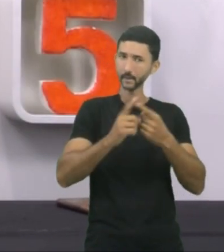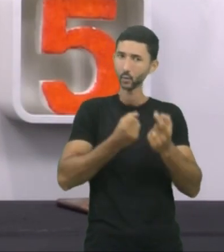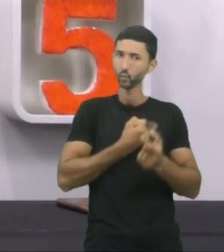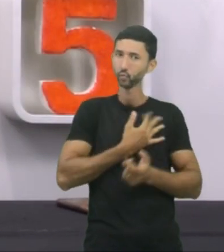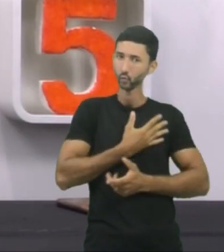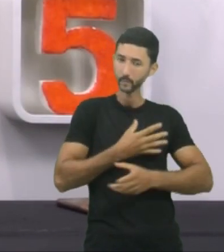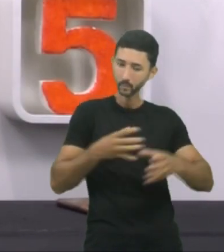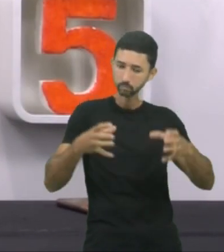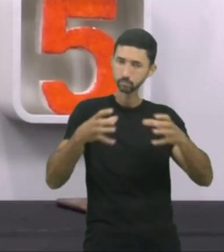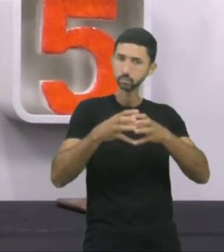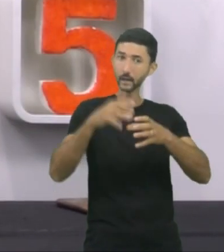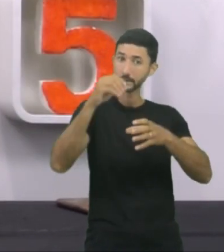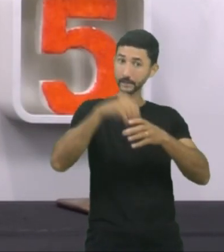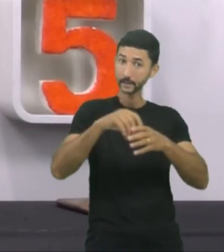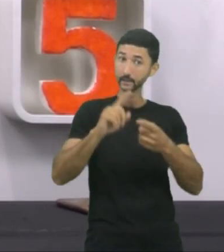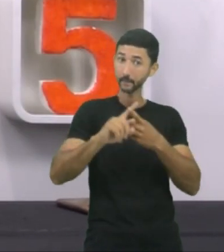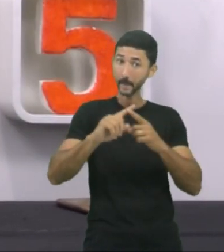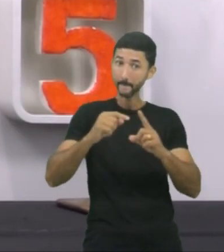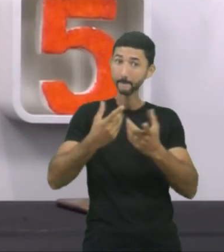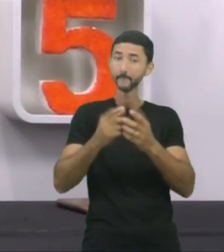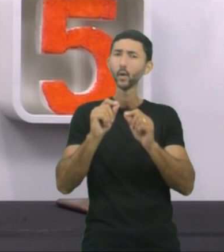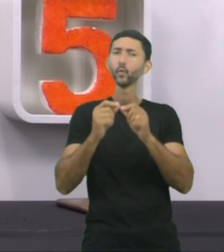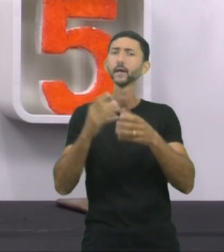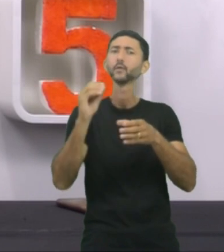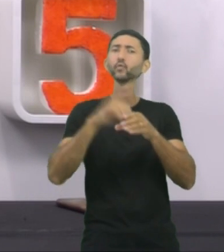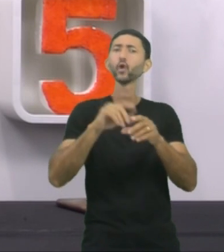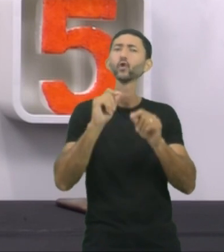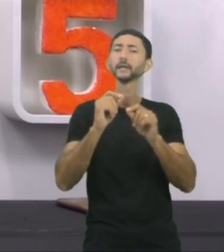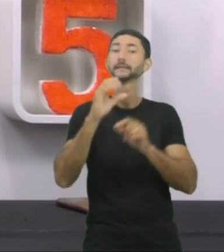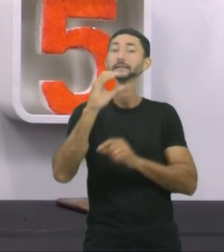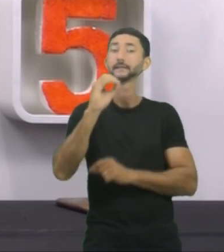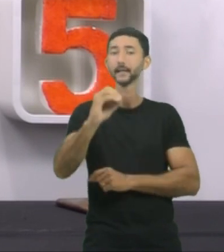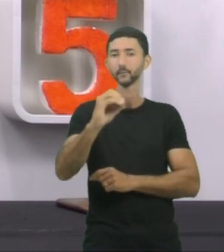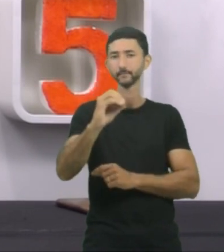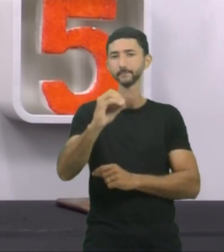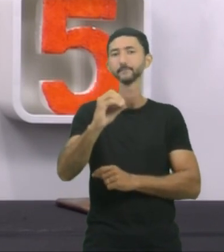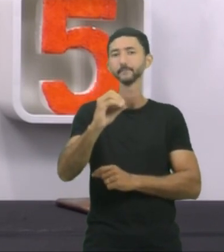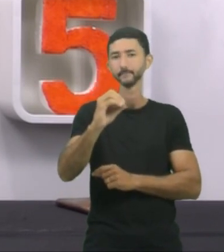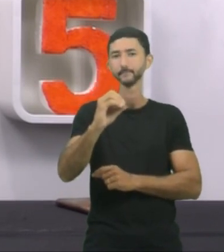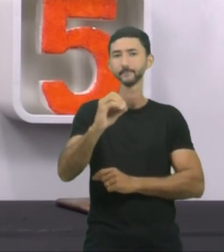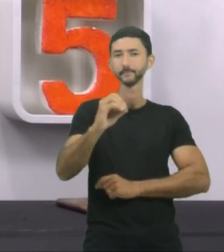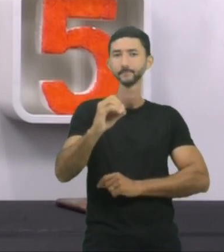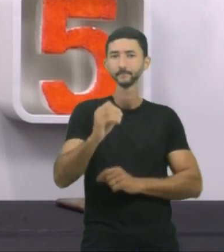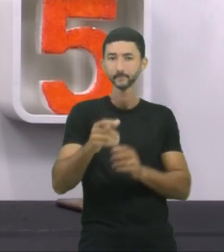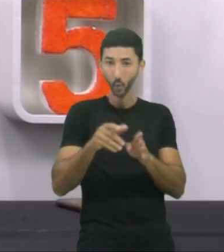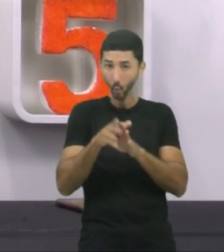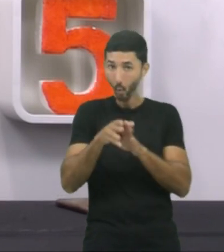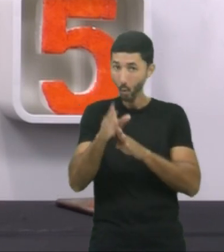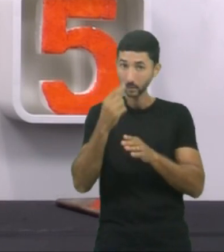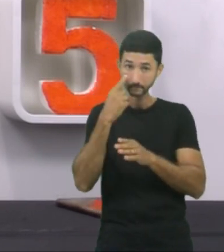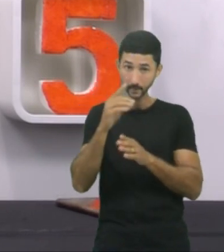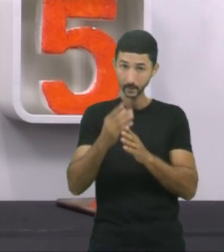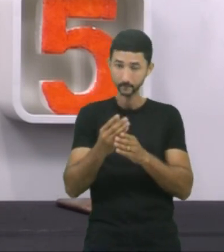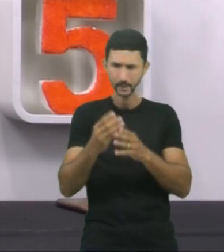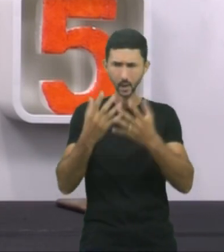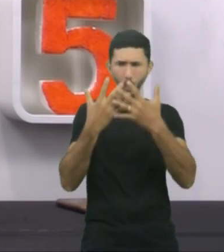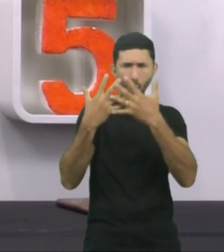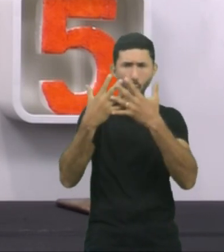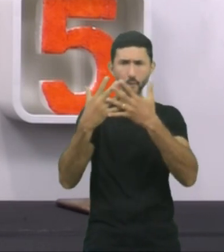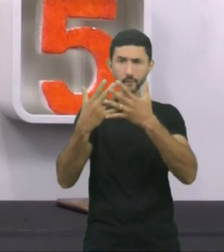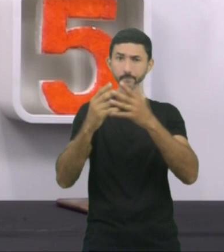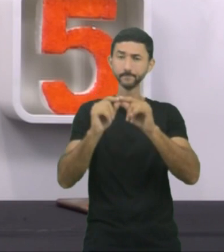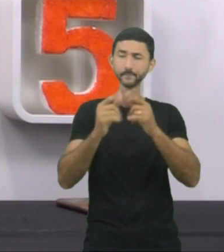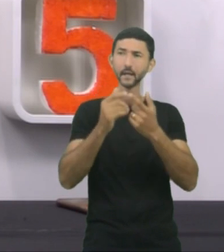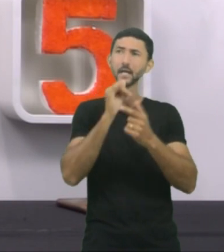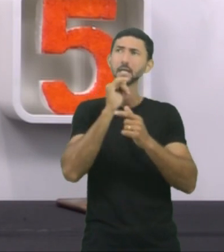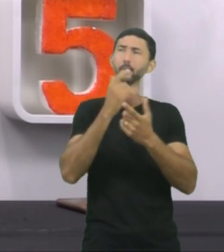parte. E a gente inclui mais um número que é específico, que é o número 0. Eu vou te dar uma dica para você não se confundir.